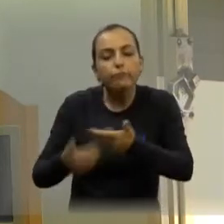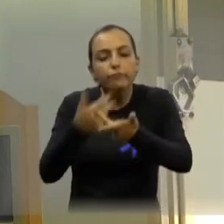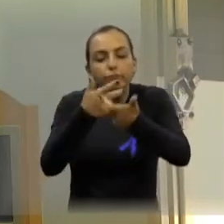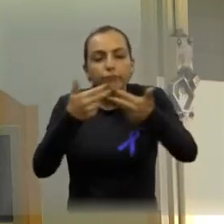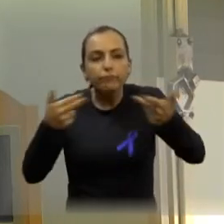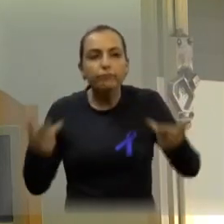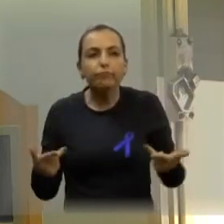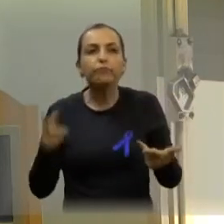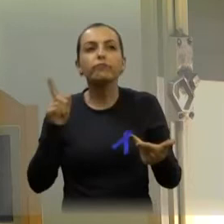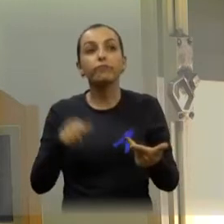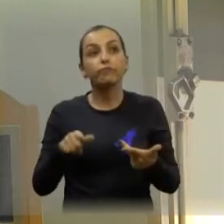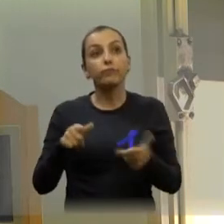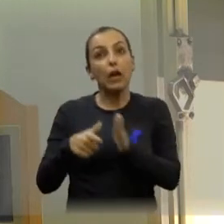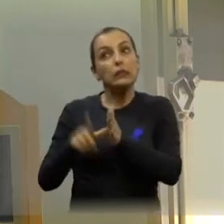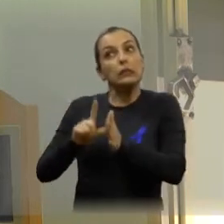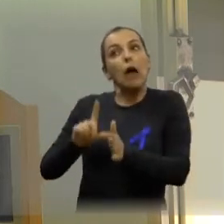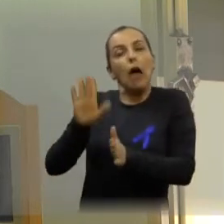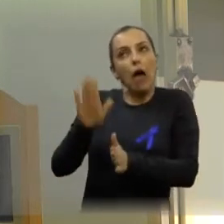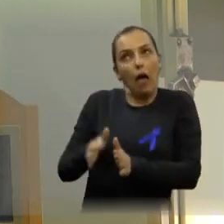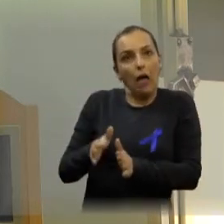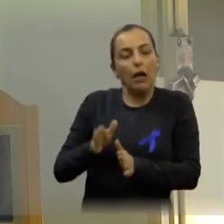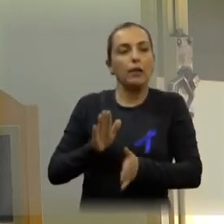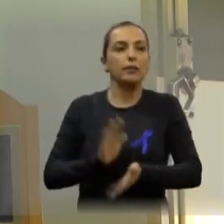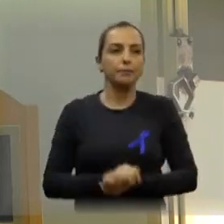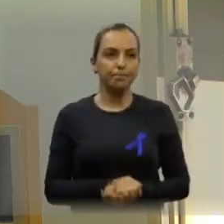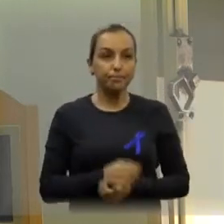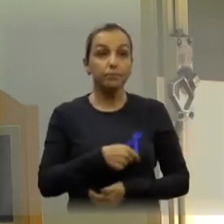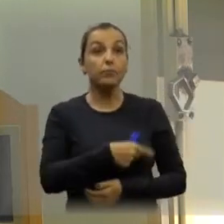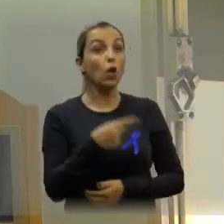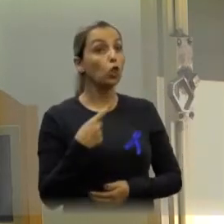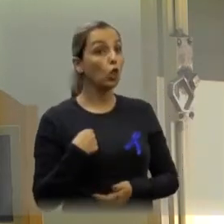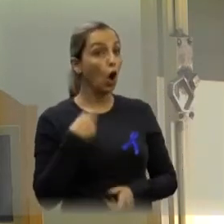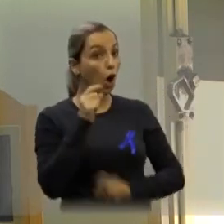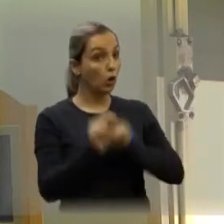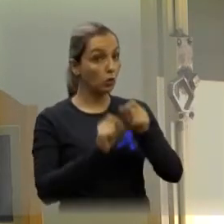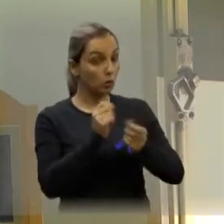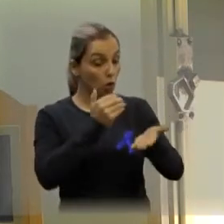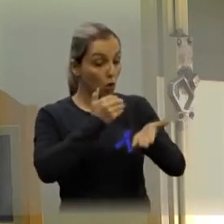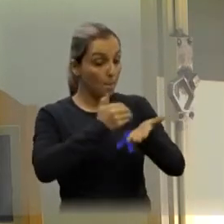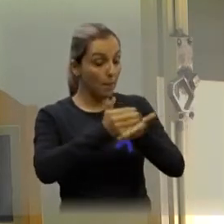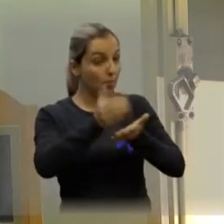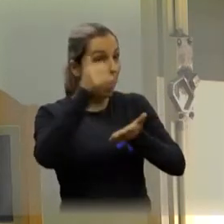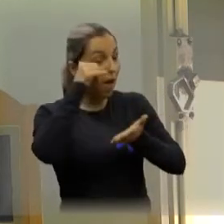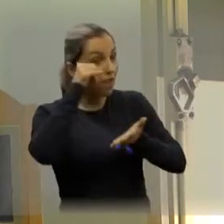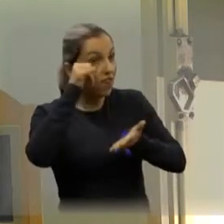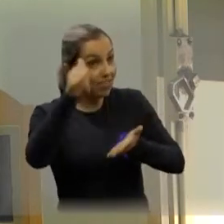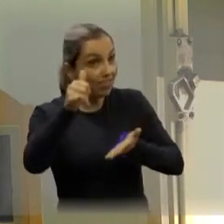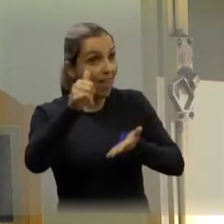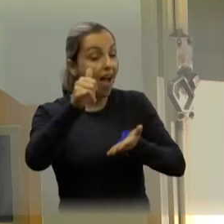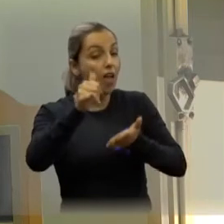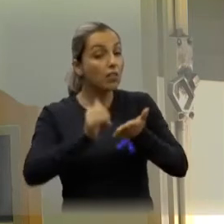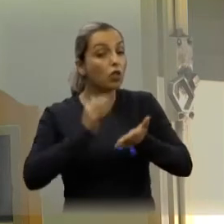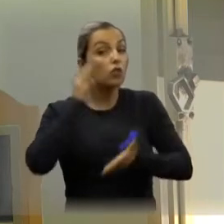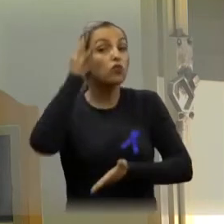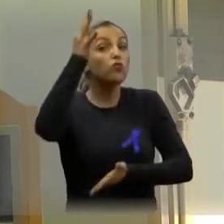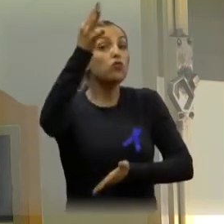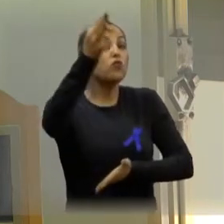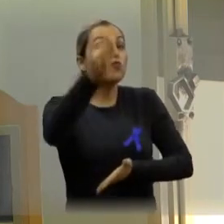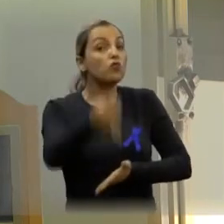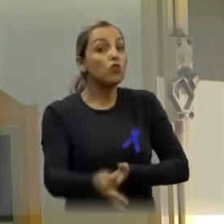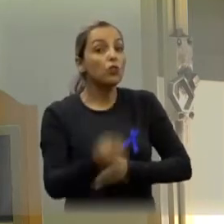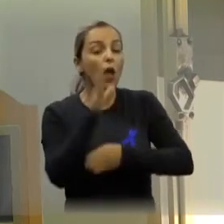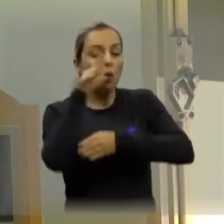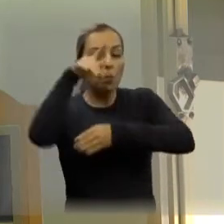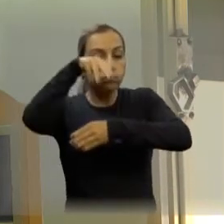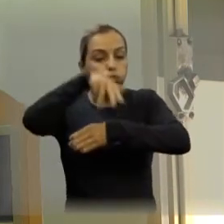coisas estão antecipando. Mas a gente tem que começar a prevenir. Daqui um dia, a represa do Ribeirão